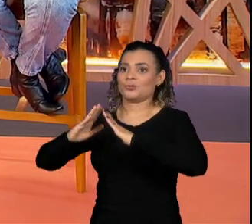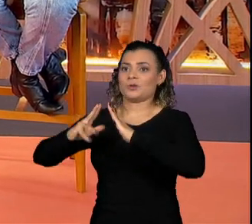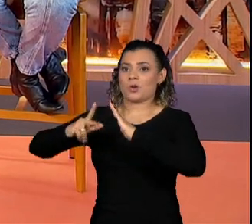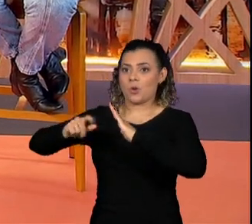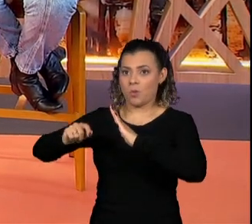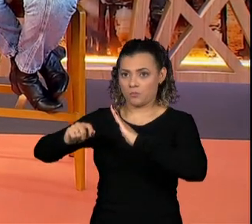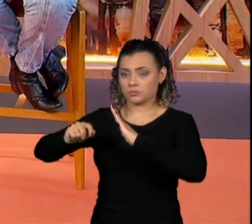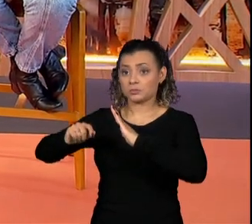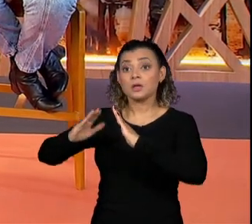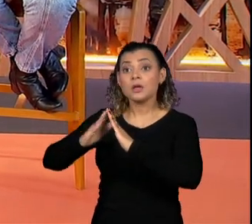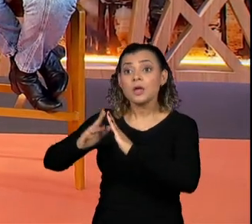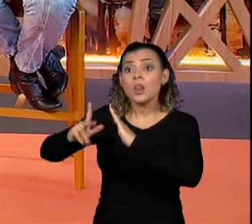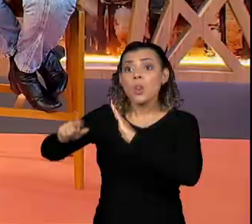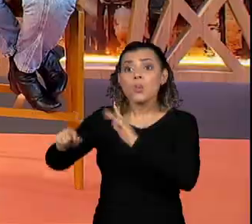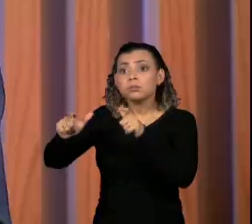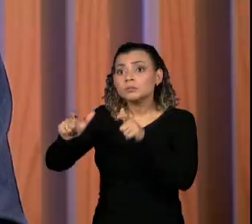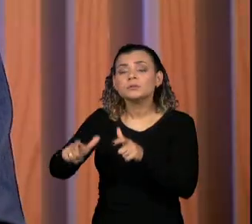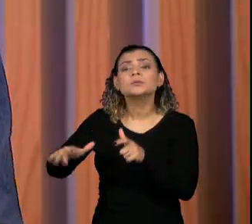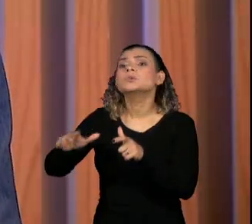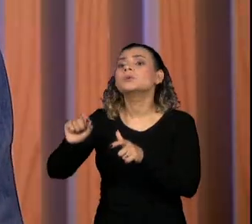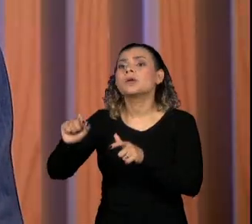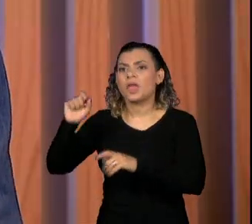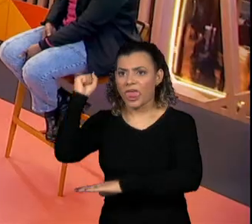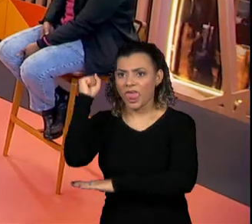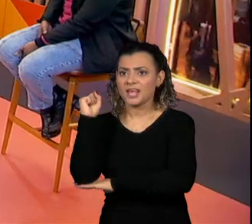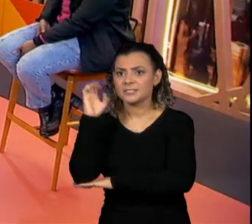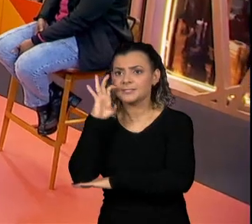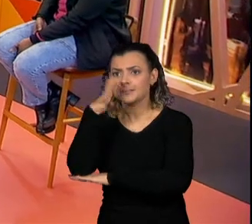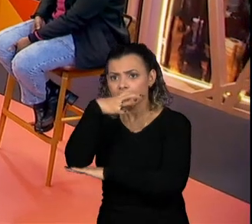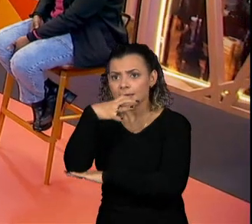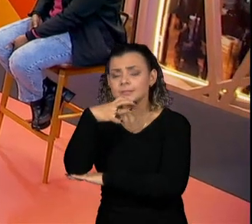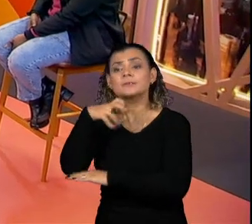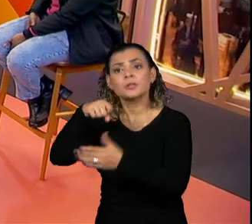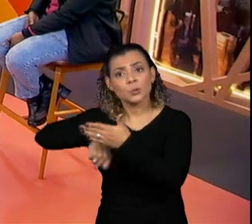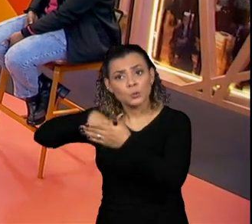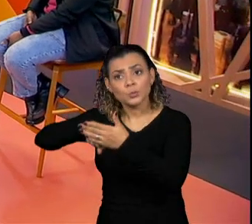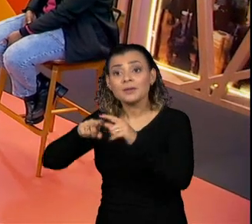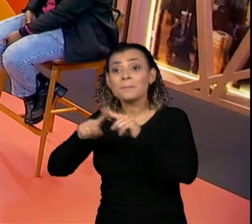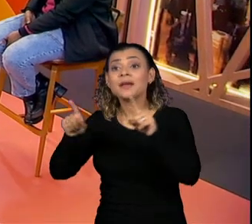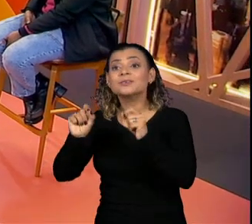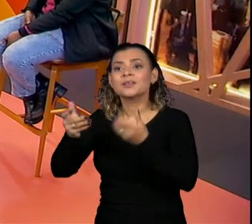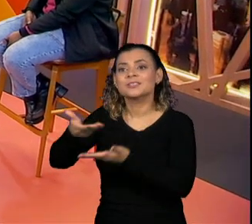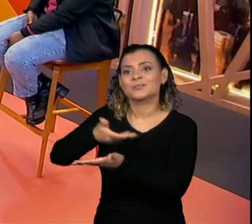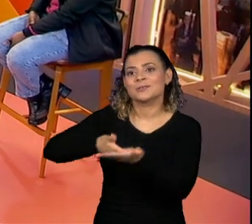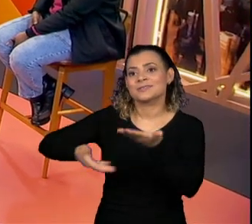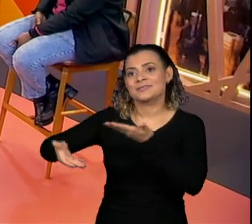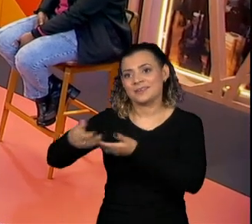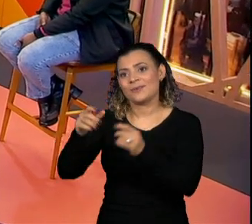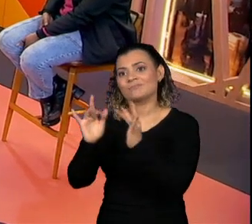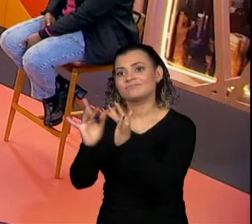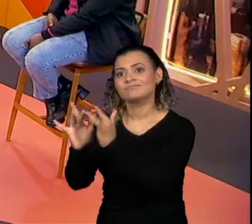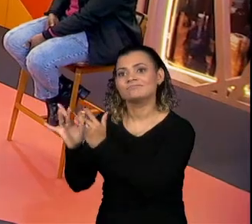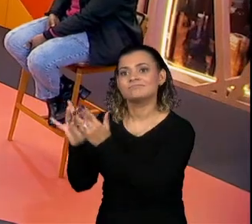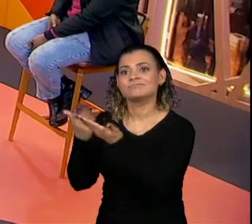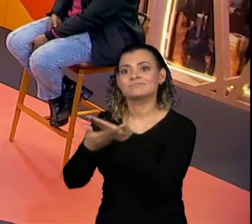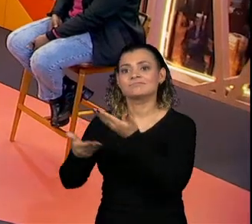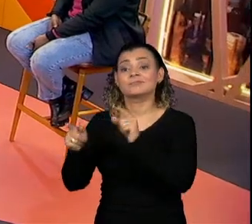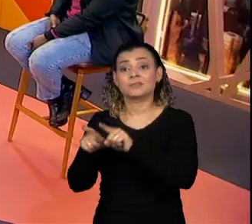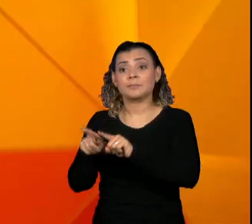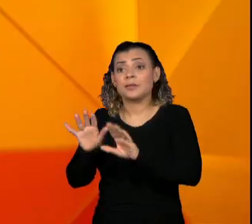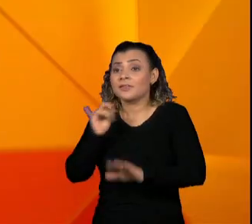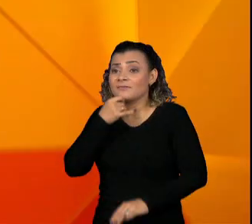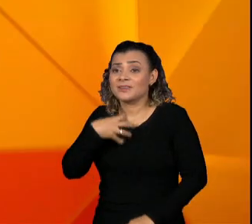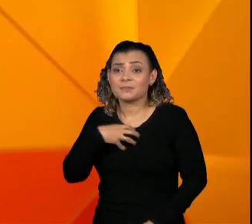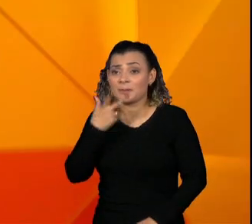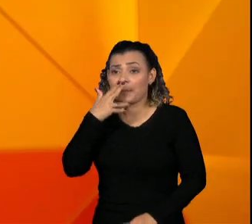O quilombo, na verdade, é um lugar não só de resistência, de luta, mas é um lugar também de sociabilidade dessa população que, infelizmente,